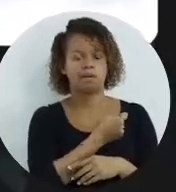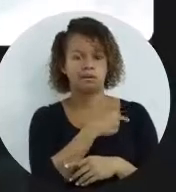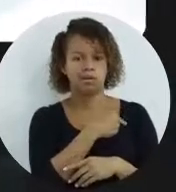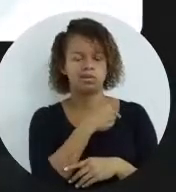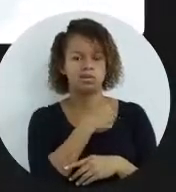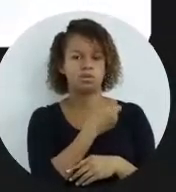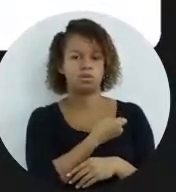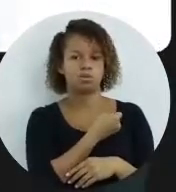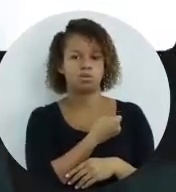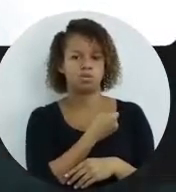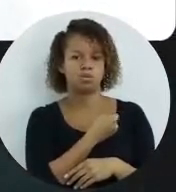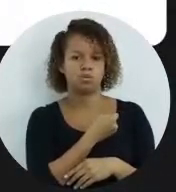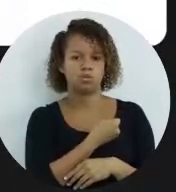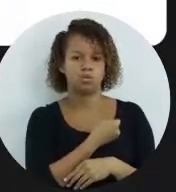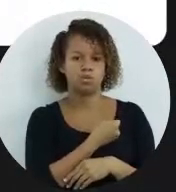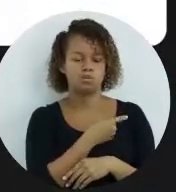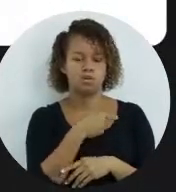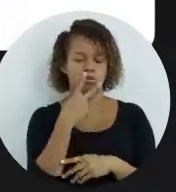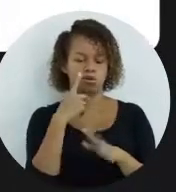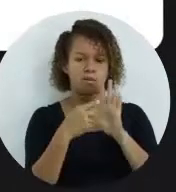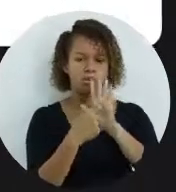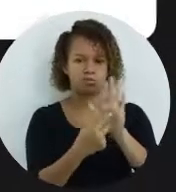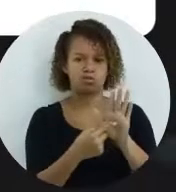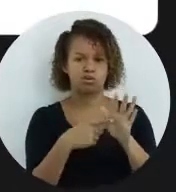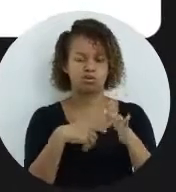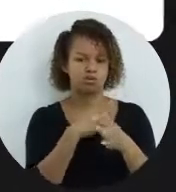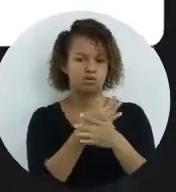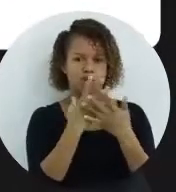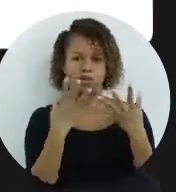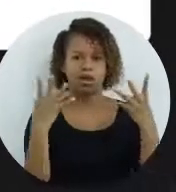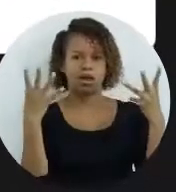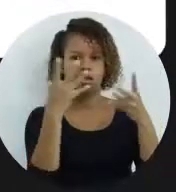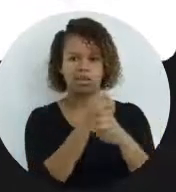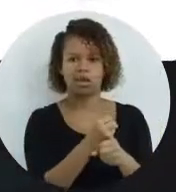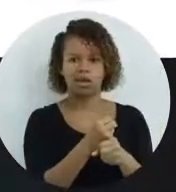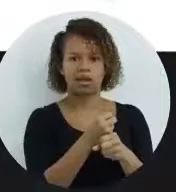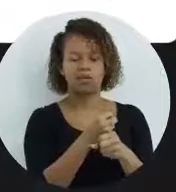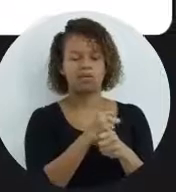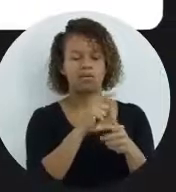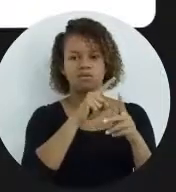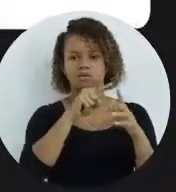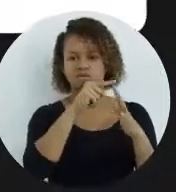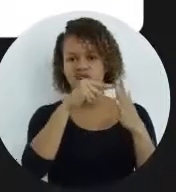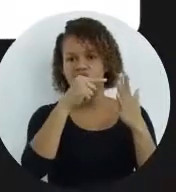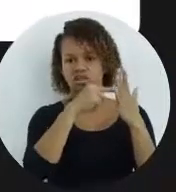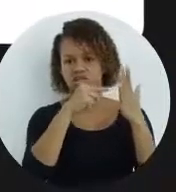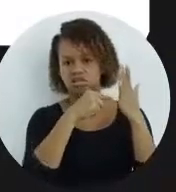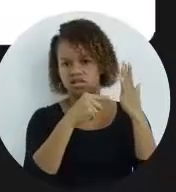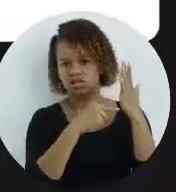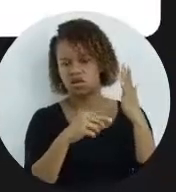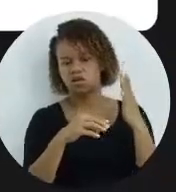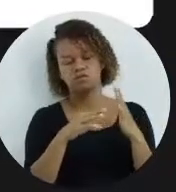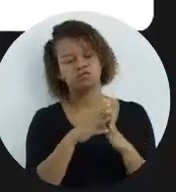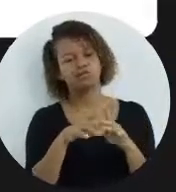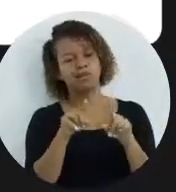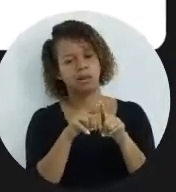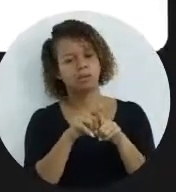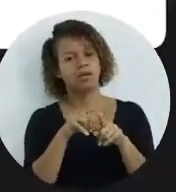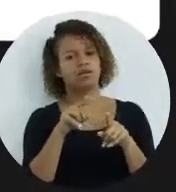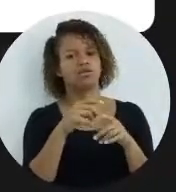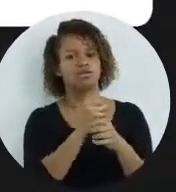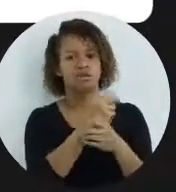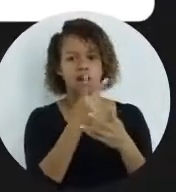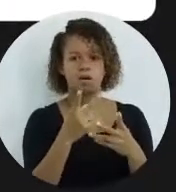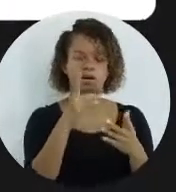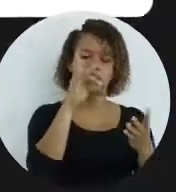são números, como a gente mostrou, números inteiros ou números fracionários. Os booleanos, que aí são aqueles